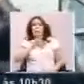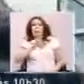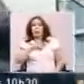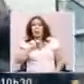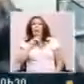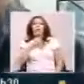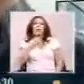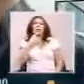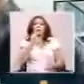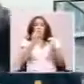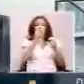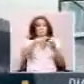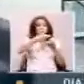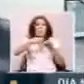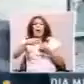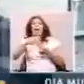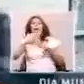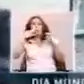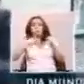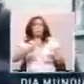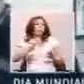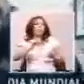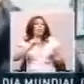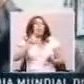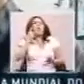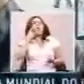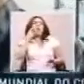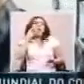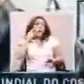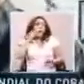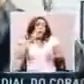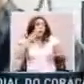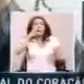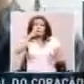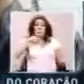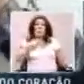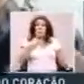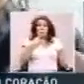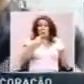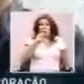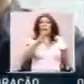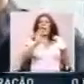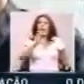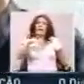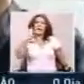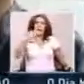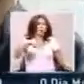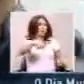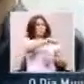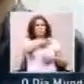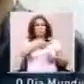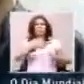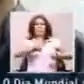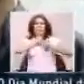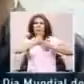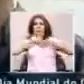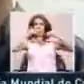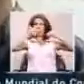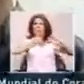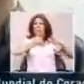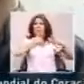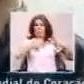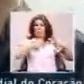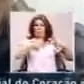podemos falar de todo tipo de situações hipotéticas. Se estivéssemos a falar de um ambiente em que realmente as hierarquias desaparecessem, em que todos os estudantes